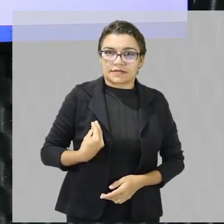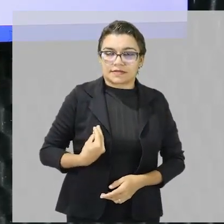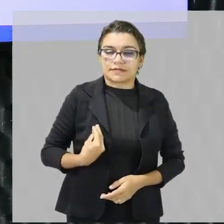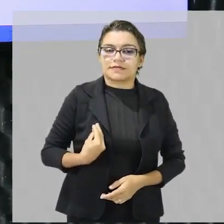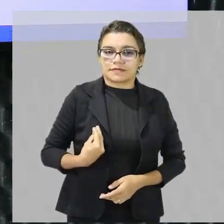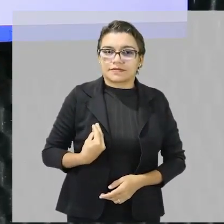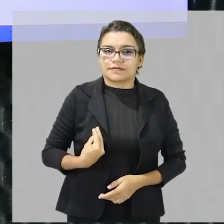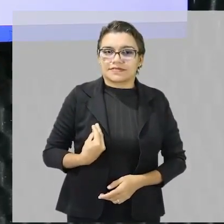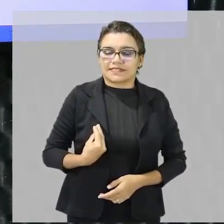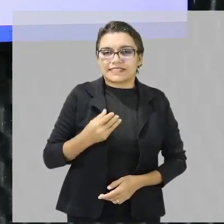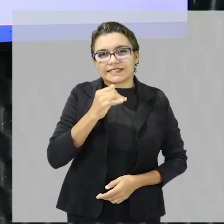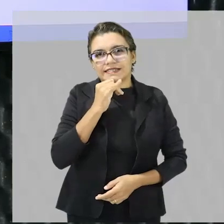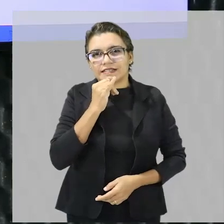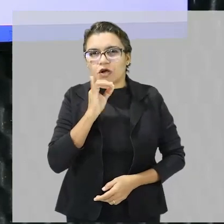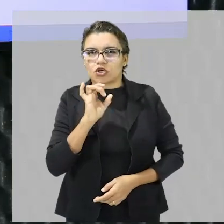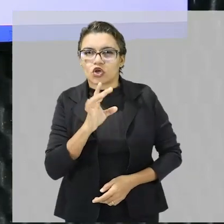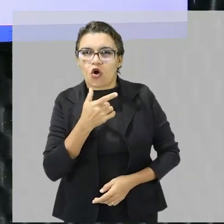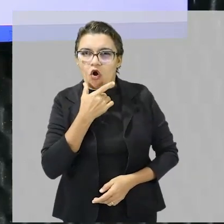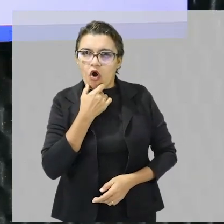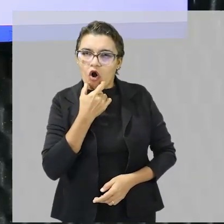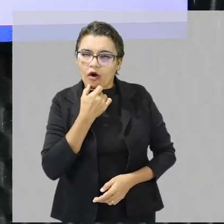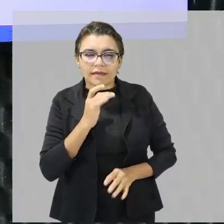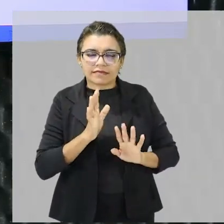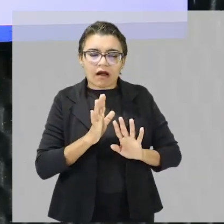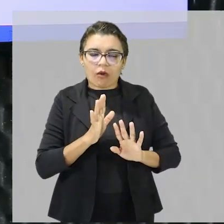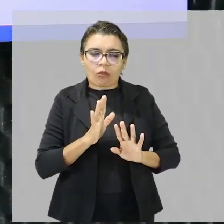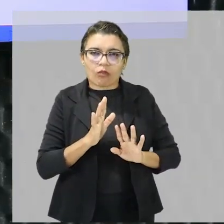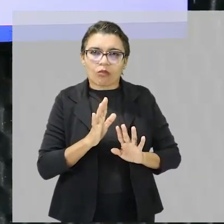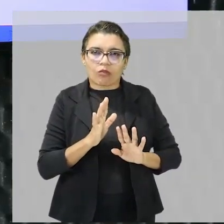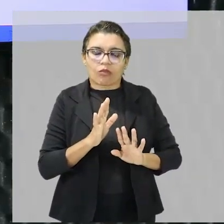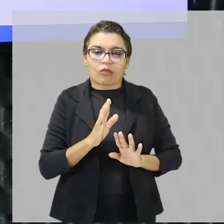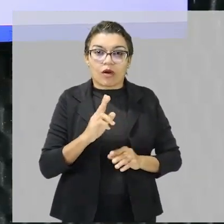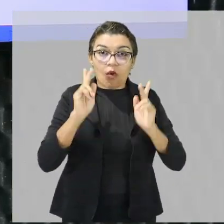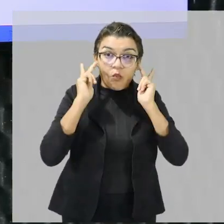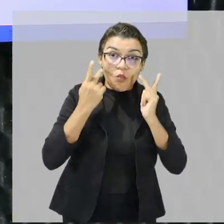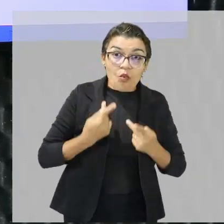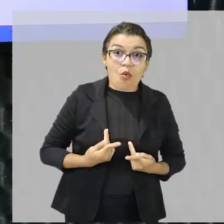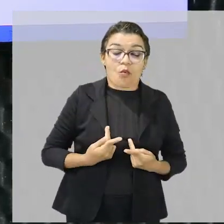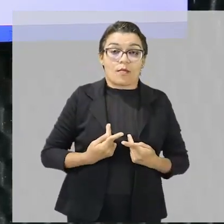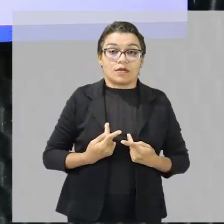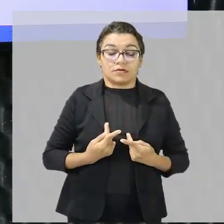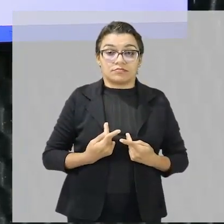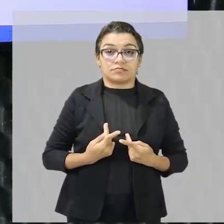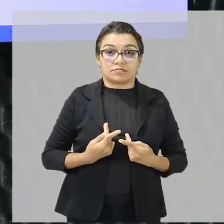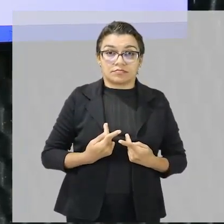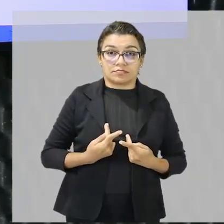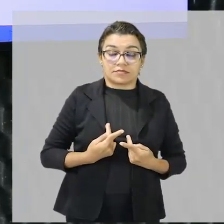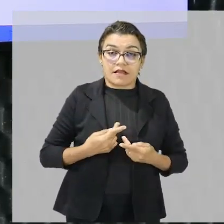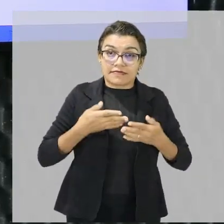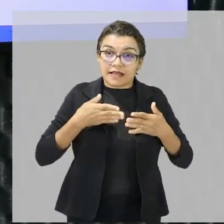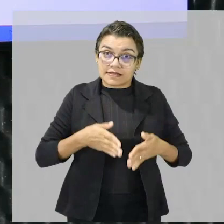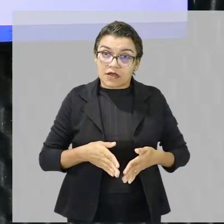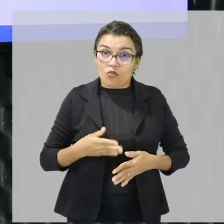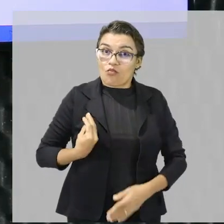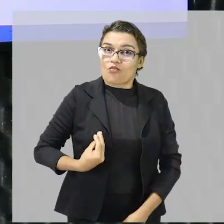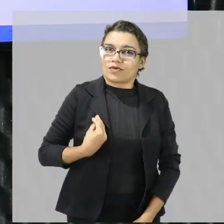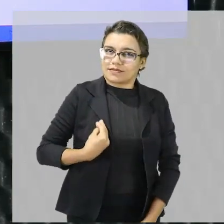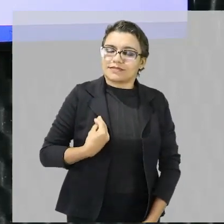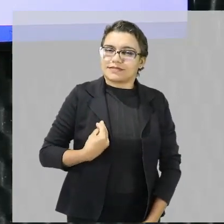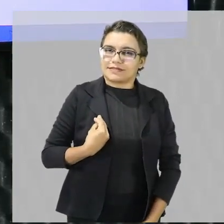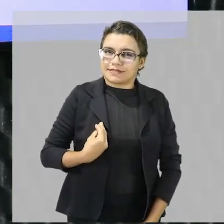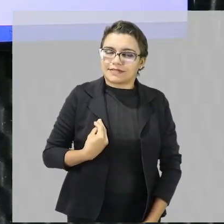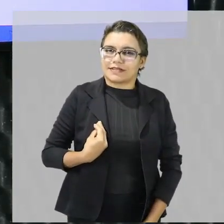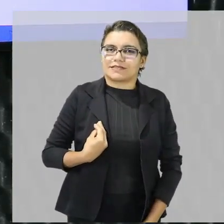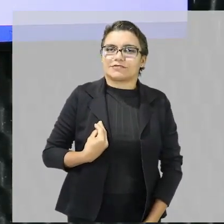fazer uma categoria aqui maior. O ser humano em si, ele existe, ele é o